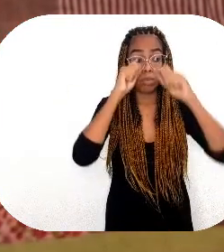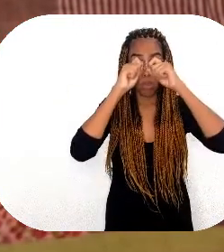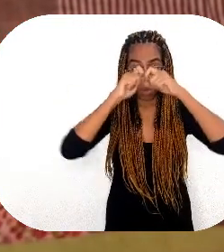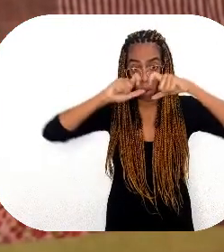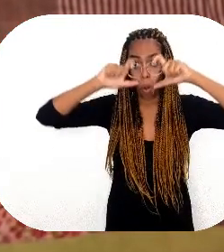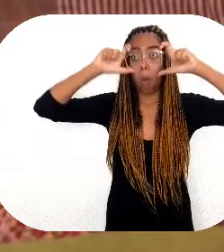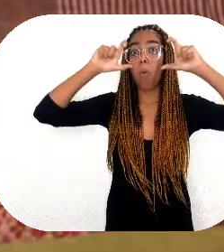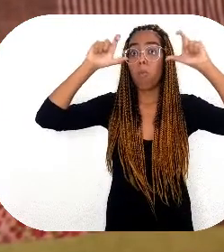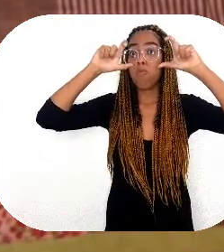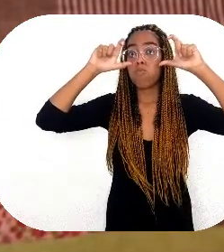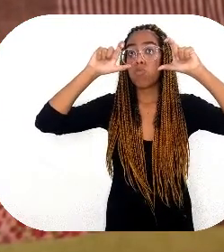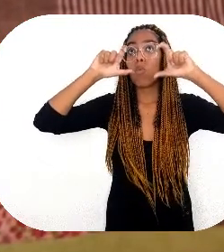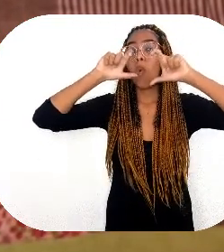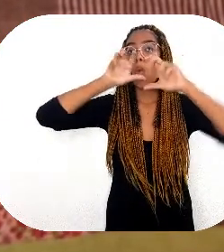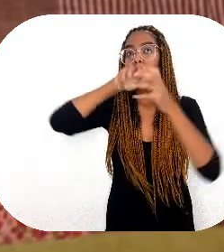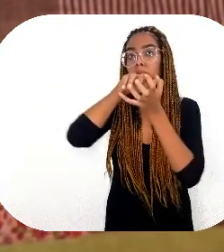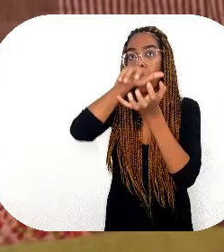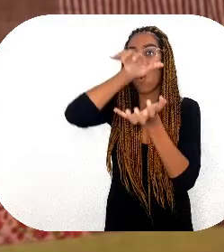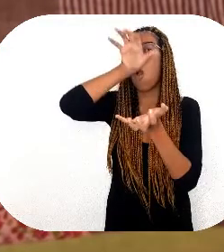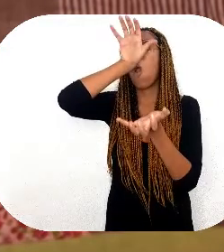têm glândulas que quando eles